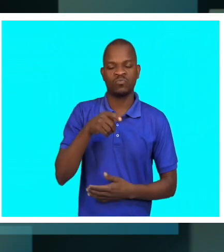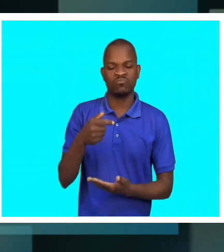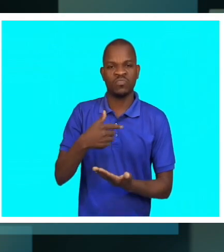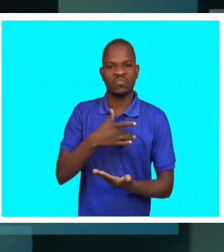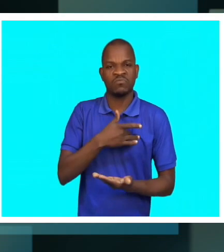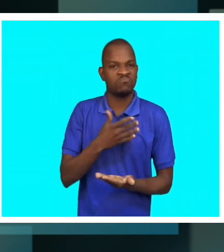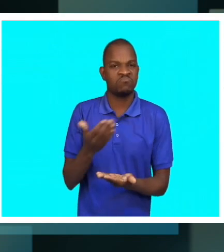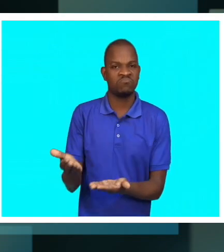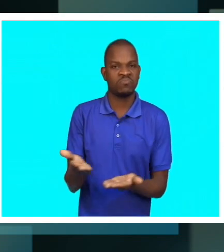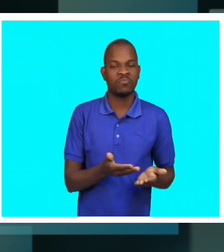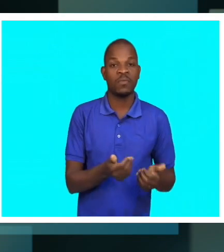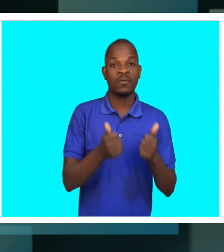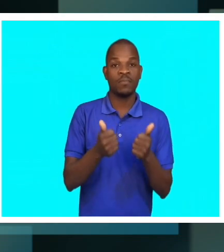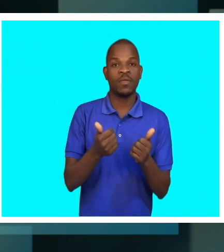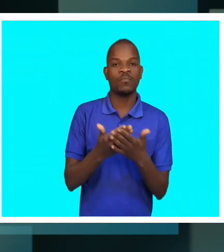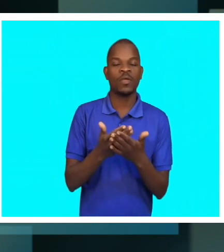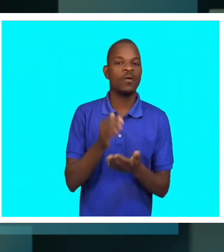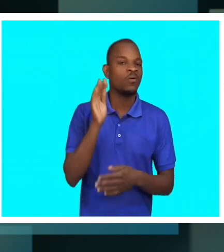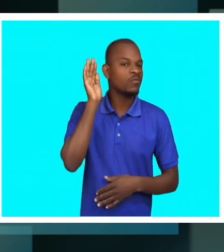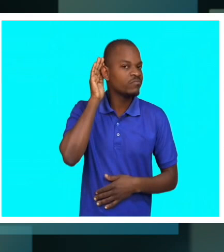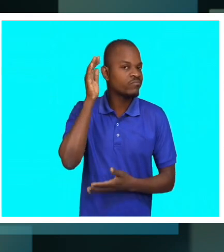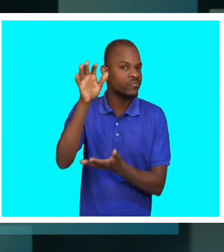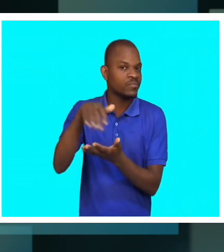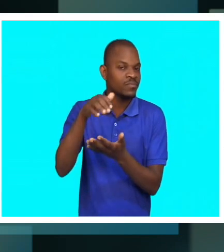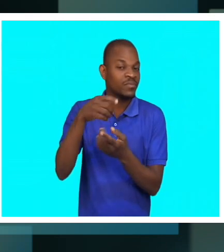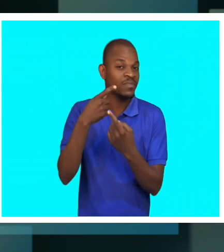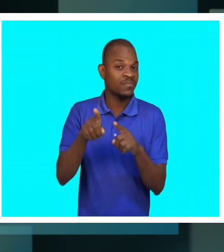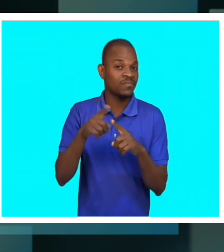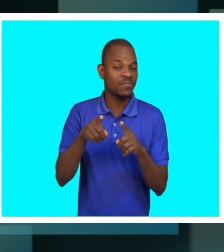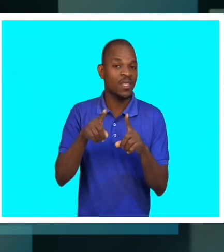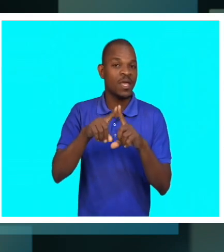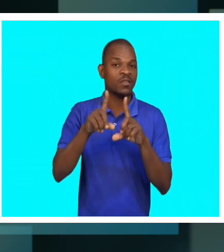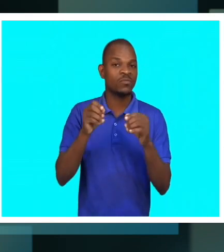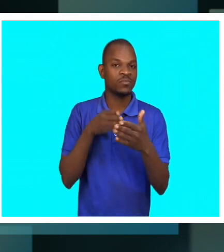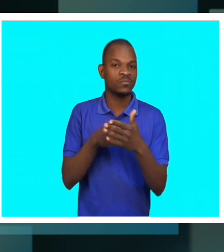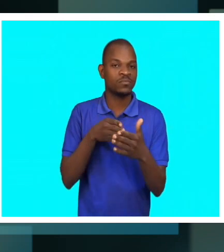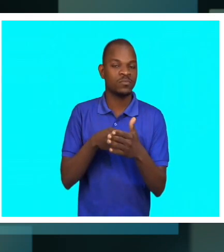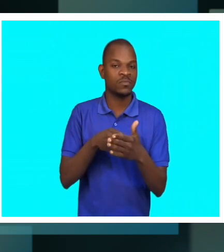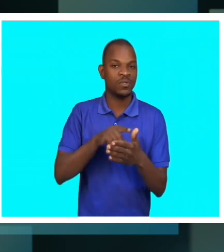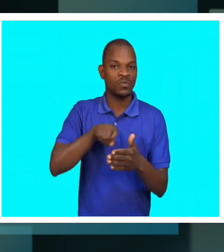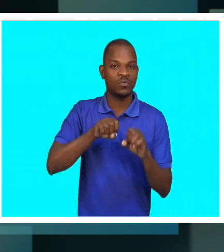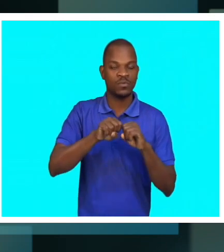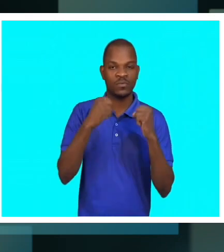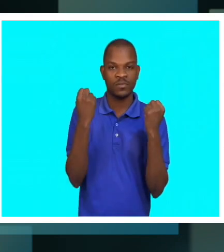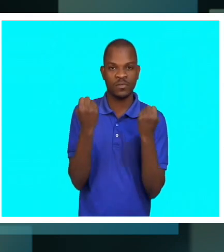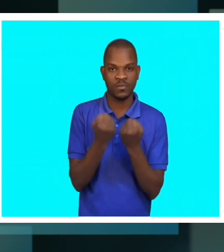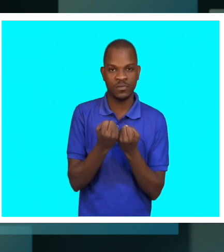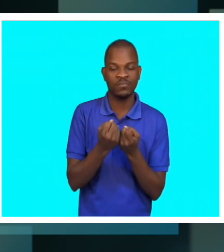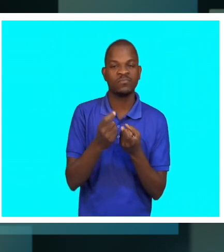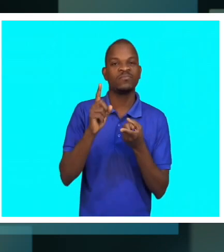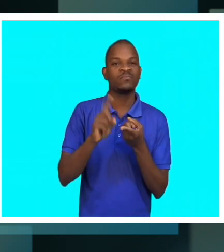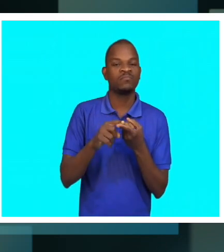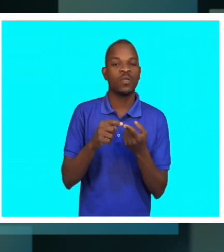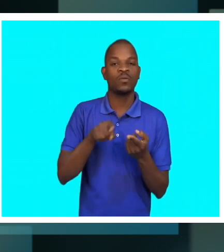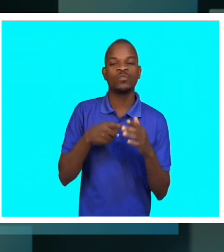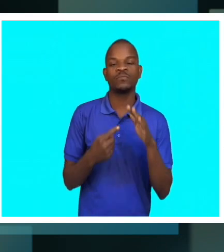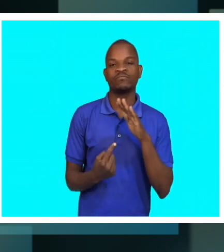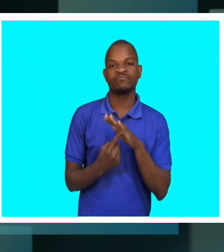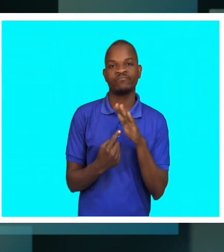informações, né? Dificuldades que a cooperativa enfrenta e